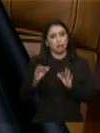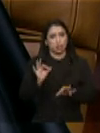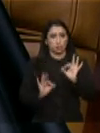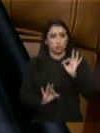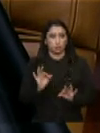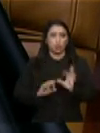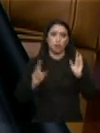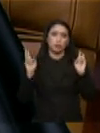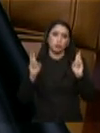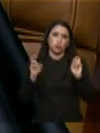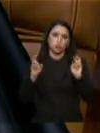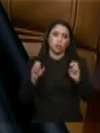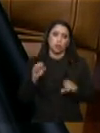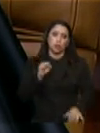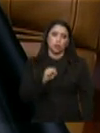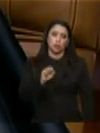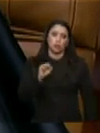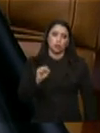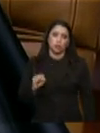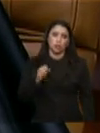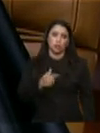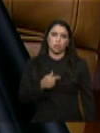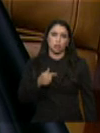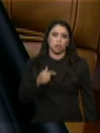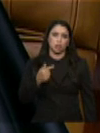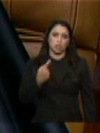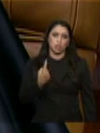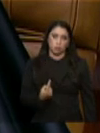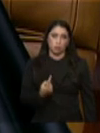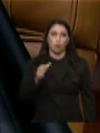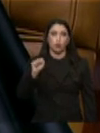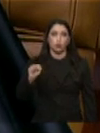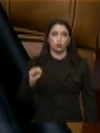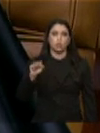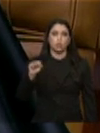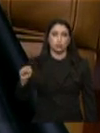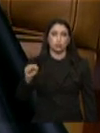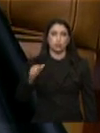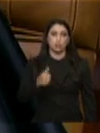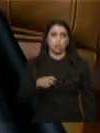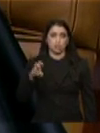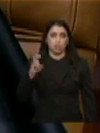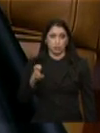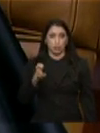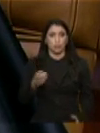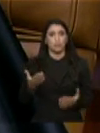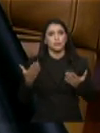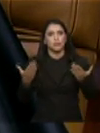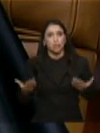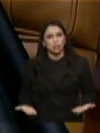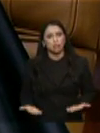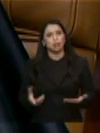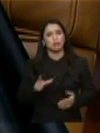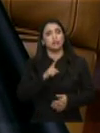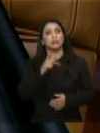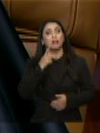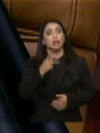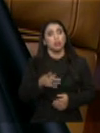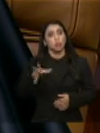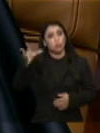presentes temas 881 e 885. Nesse ponto, gostaria de destacar o fato de